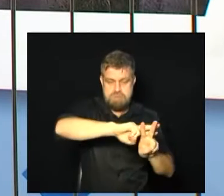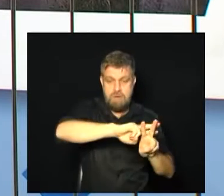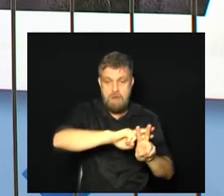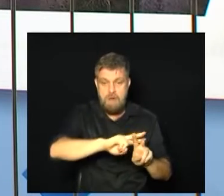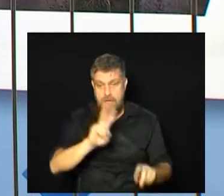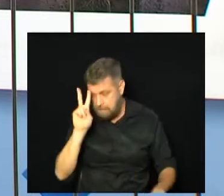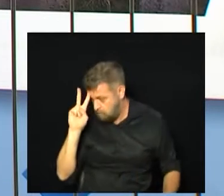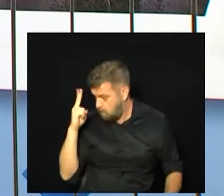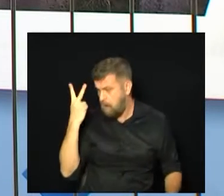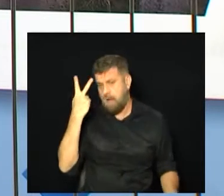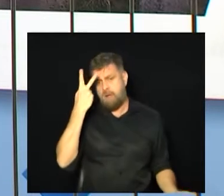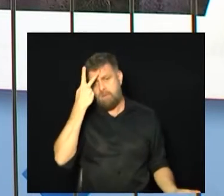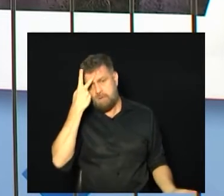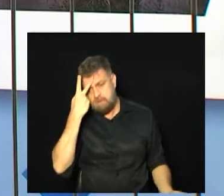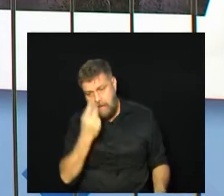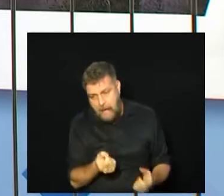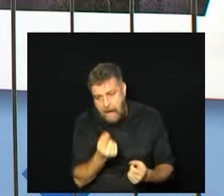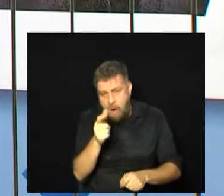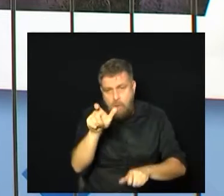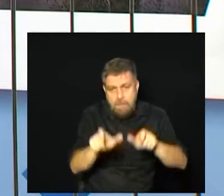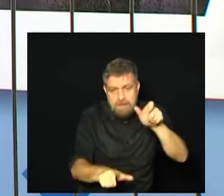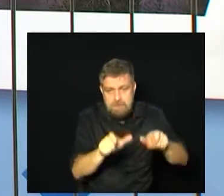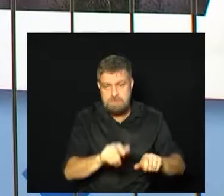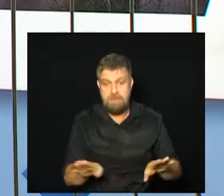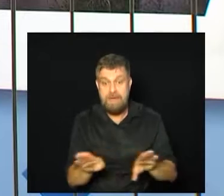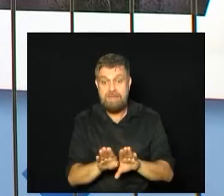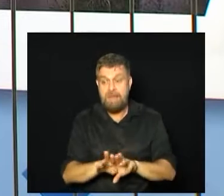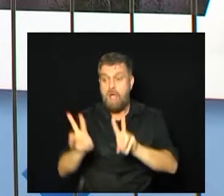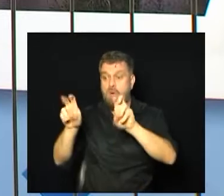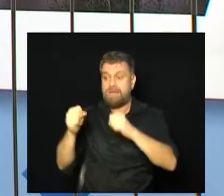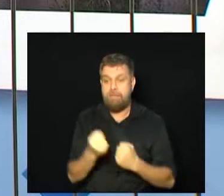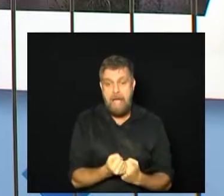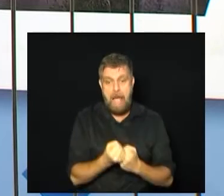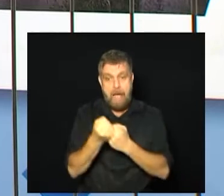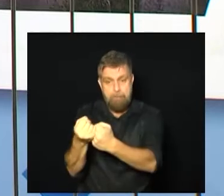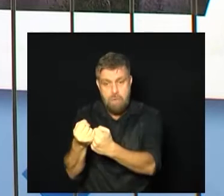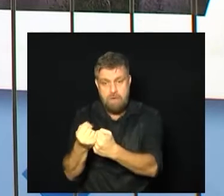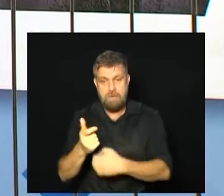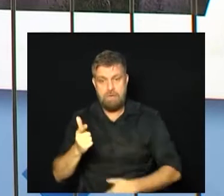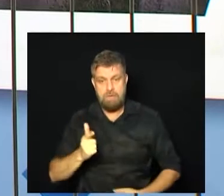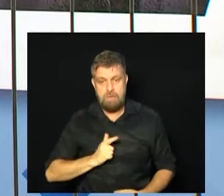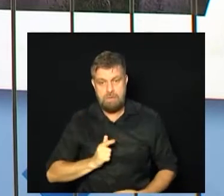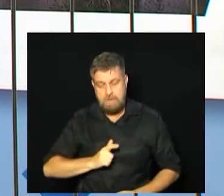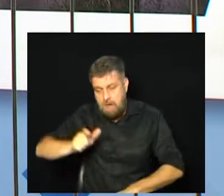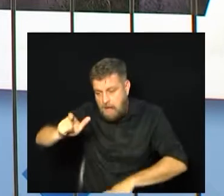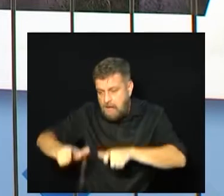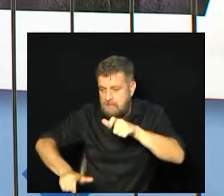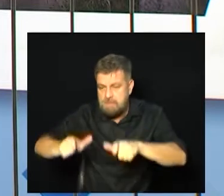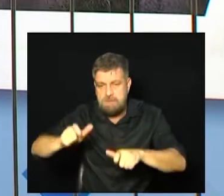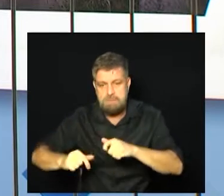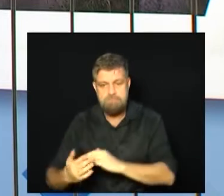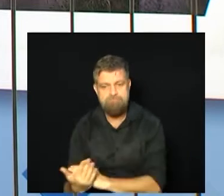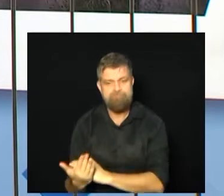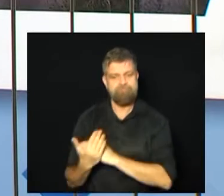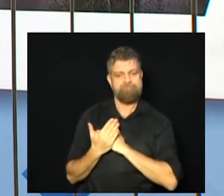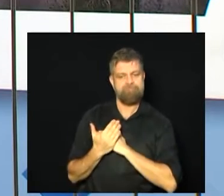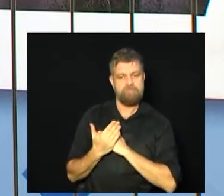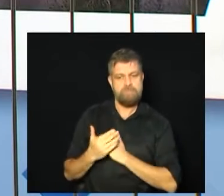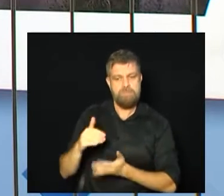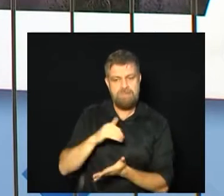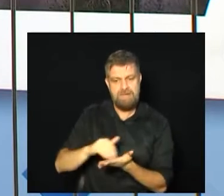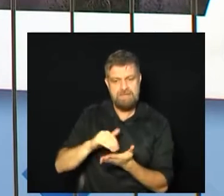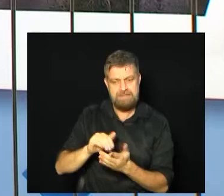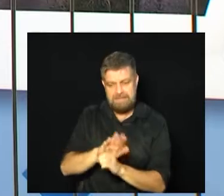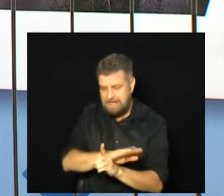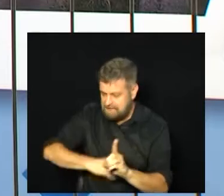essa mentalidade de algumas pessoas. Sobre os apoios, eu tenho recebido muitos apoios, a secretária de